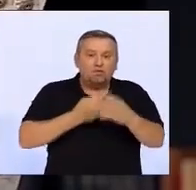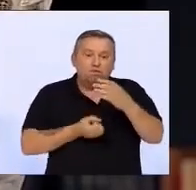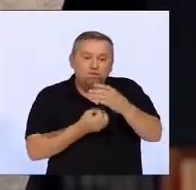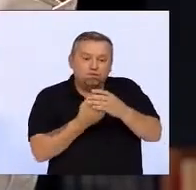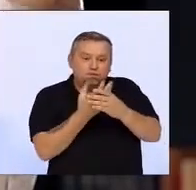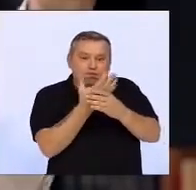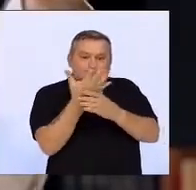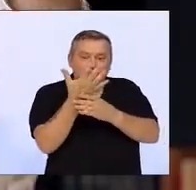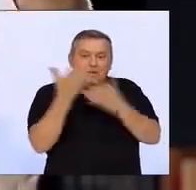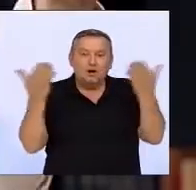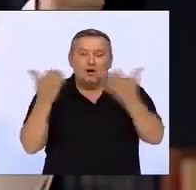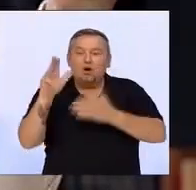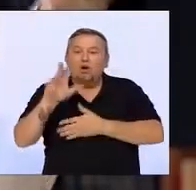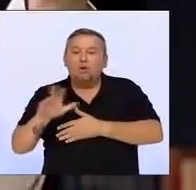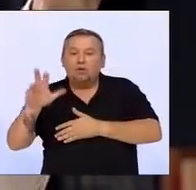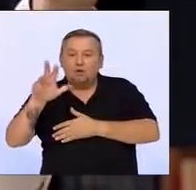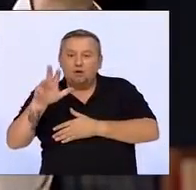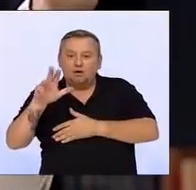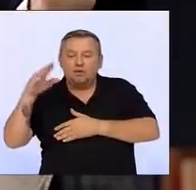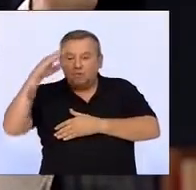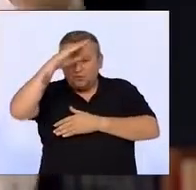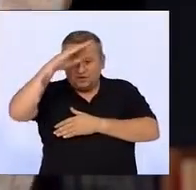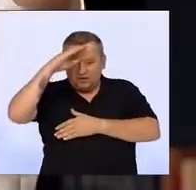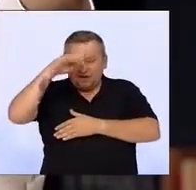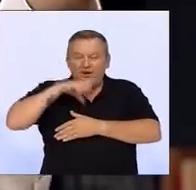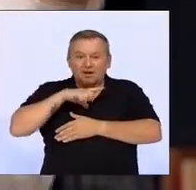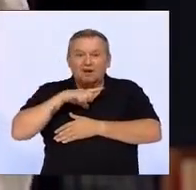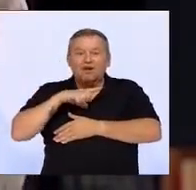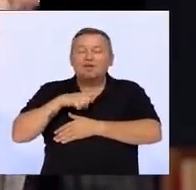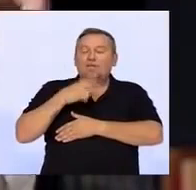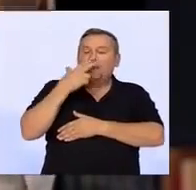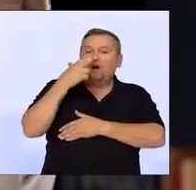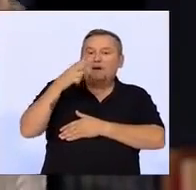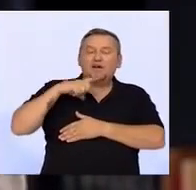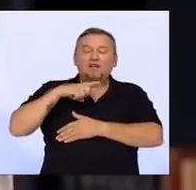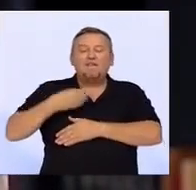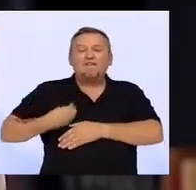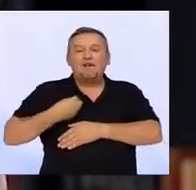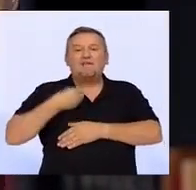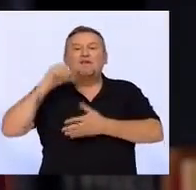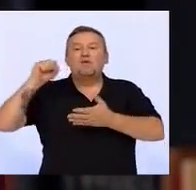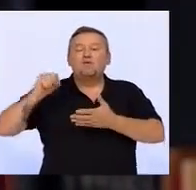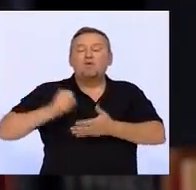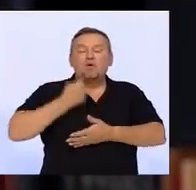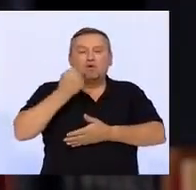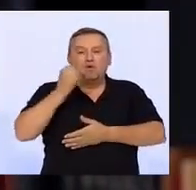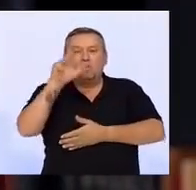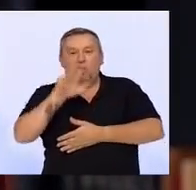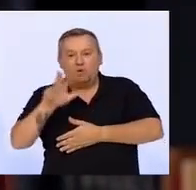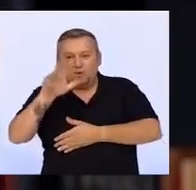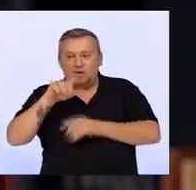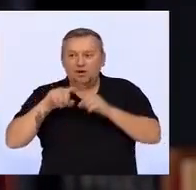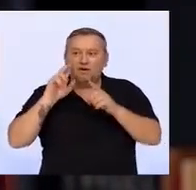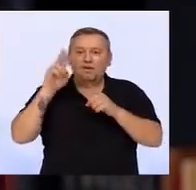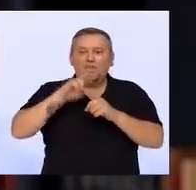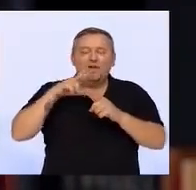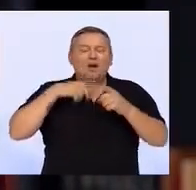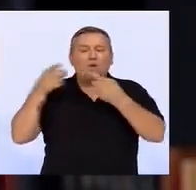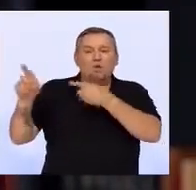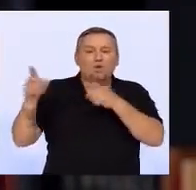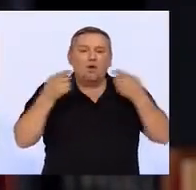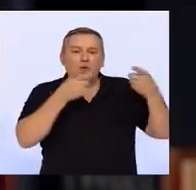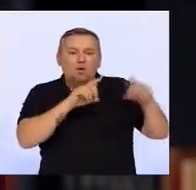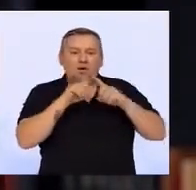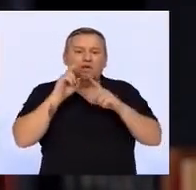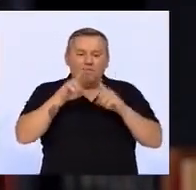cresceu, e o Bolsonaro também planta e se alimenta disso. Por quê? Então, eu digo isso desde o final do ano passado. Quem for lá no meu Facebook vai ver.